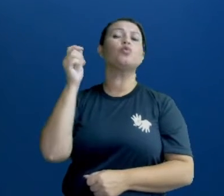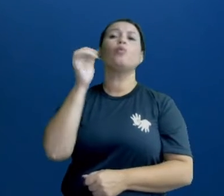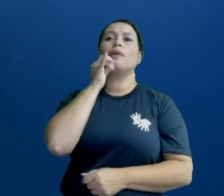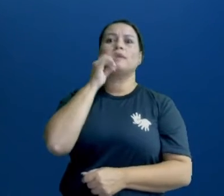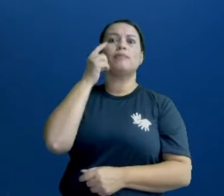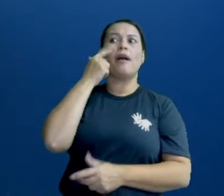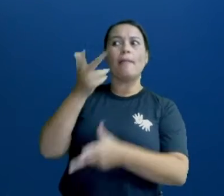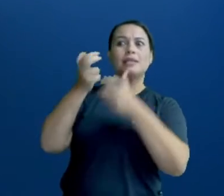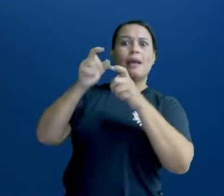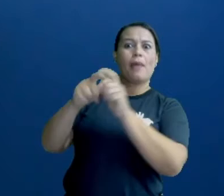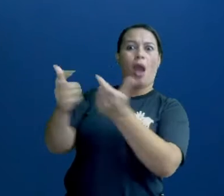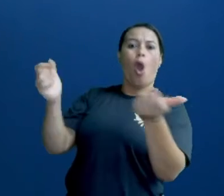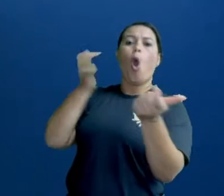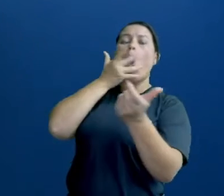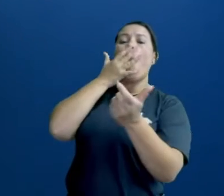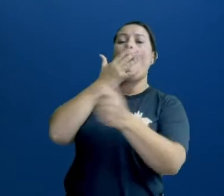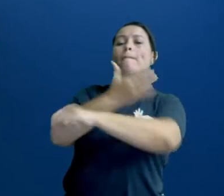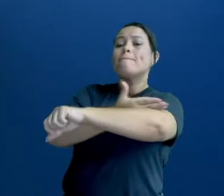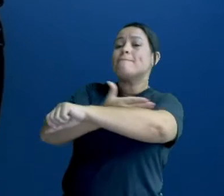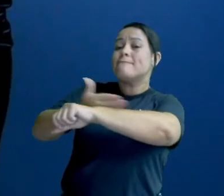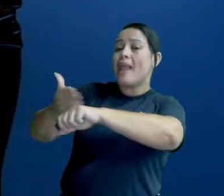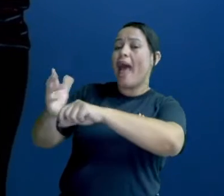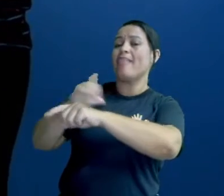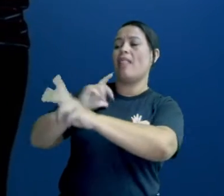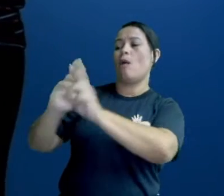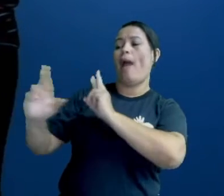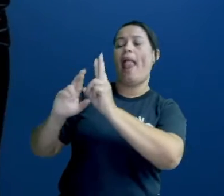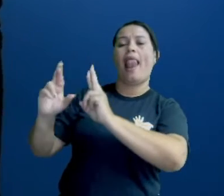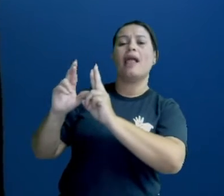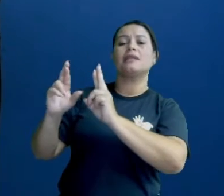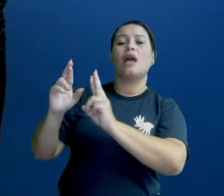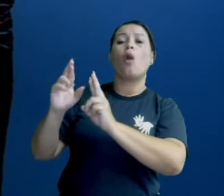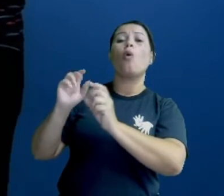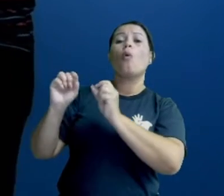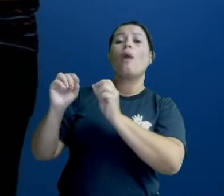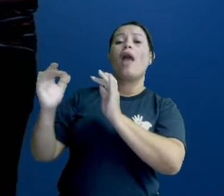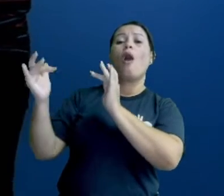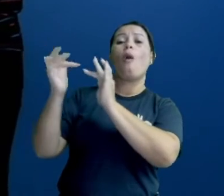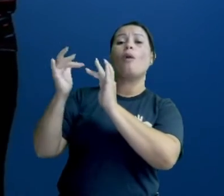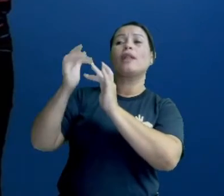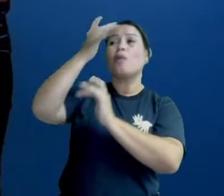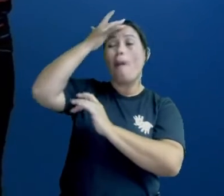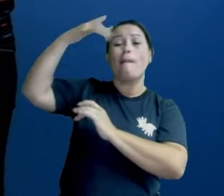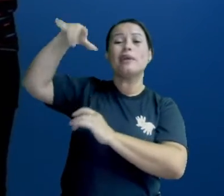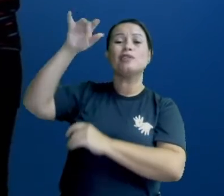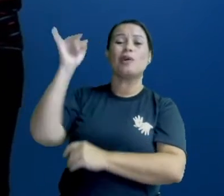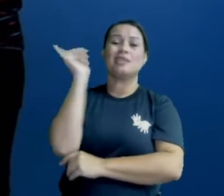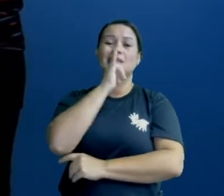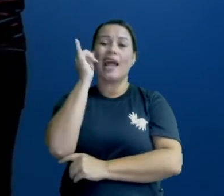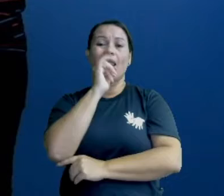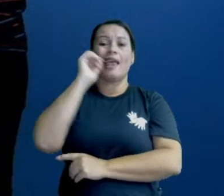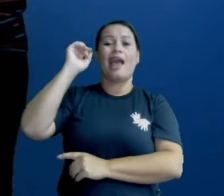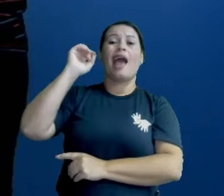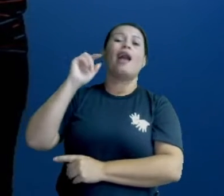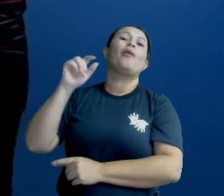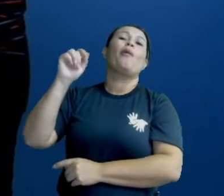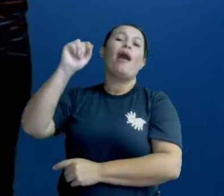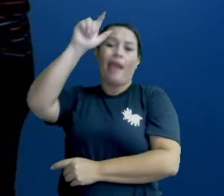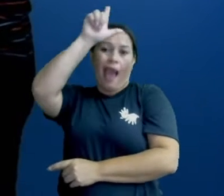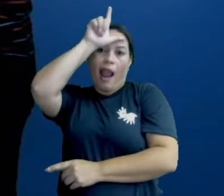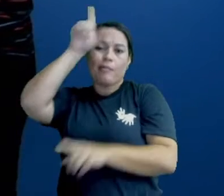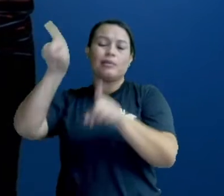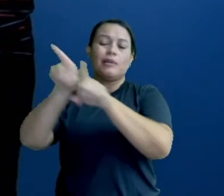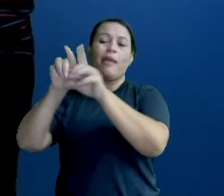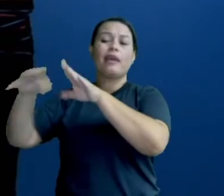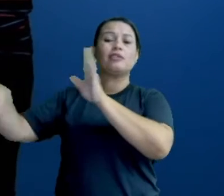gigantesco da população que é branca, e isso tem uma relação direta com a migração de imigrantes aí, italianos e alemães que foram para aquela região do